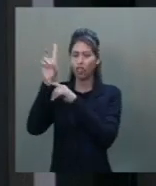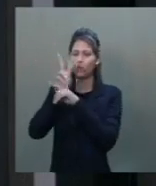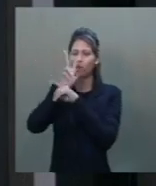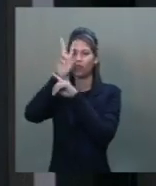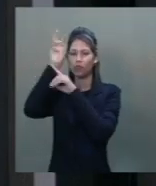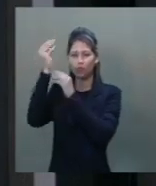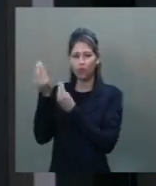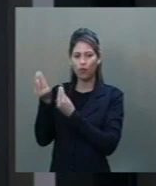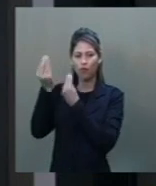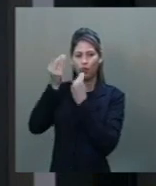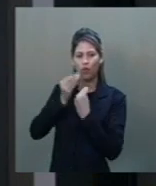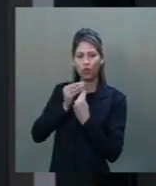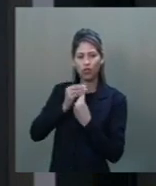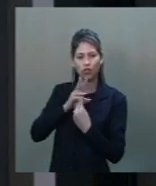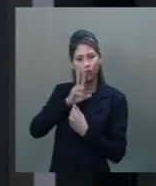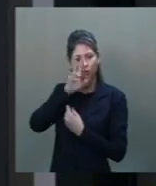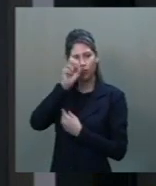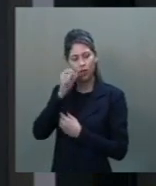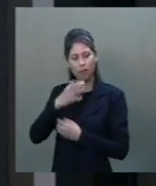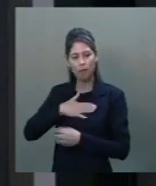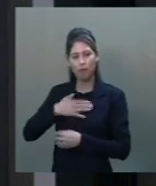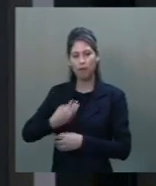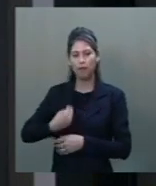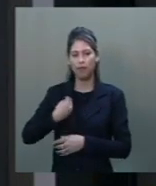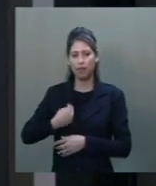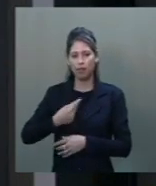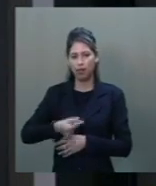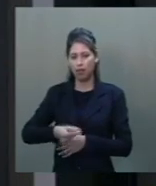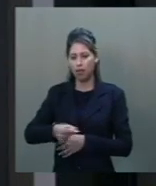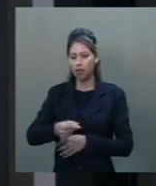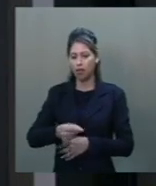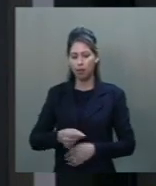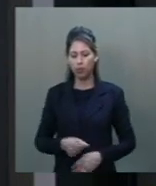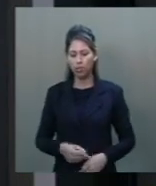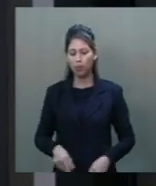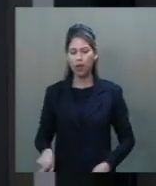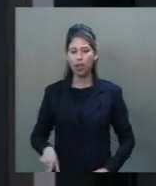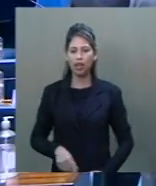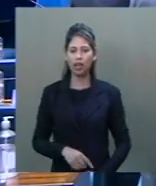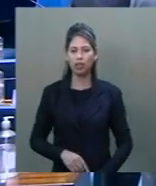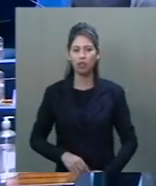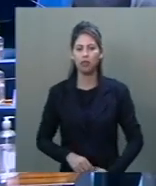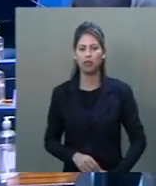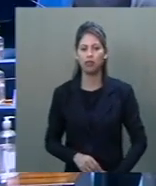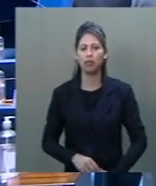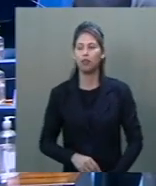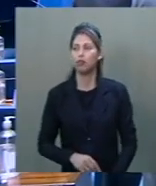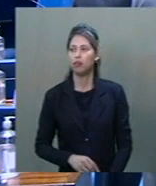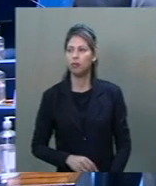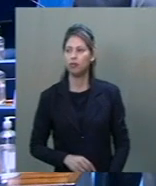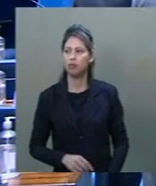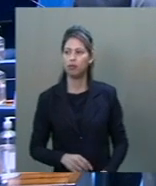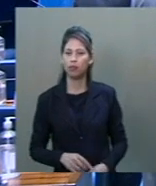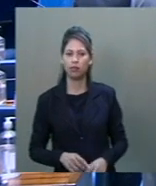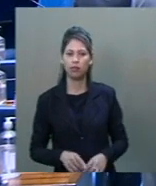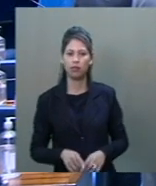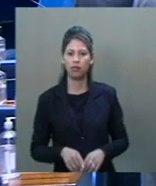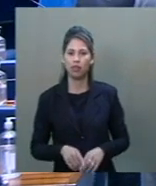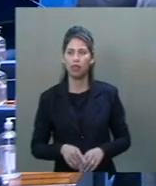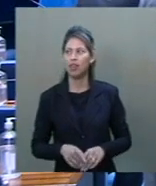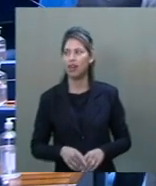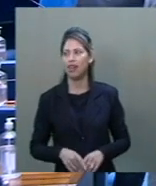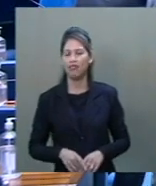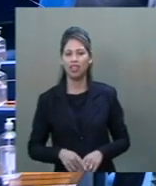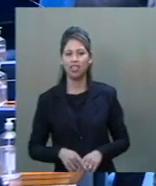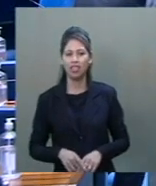forte durante toda a minha vida e minha carreira. Agradeço aos presidentes dessa casa que eu convivi nesses 16 anos.